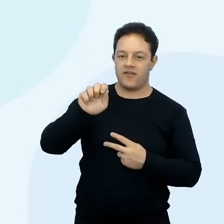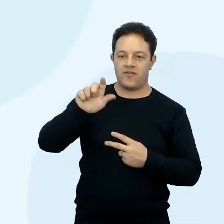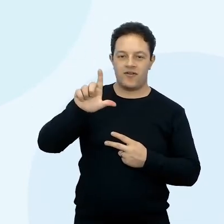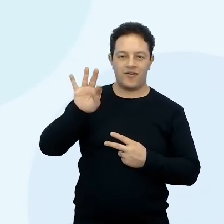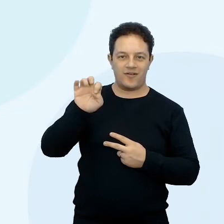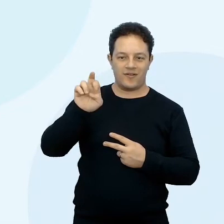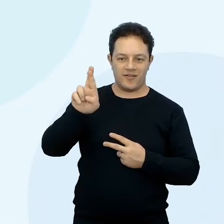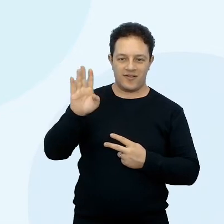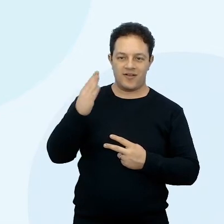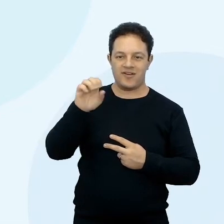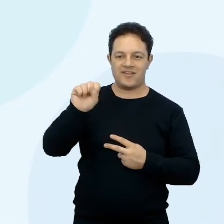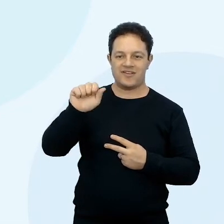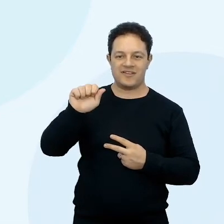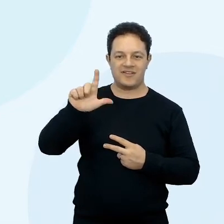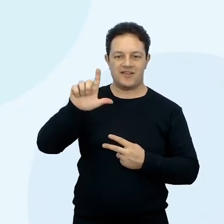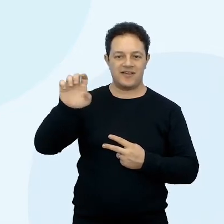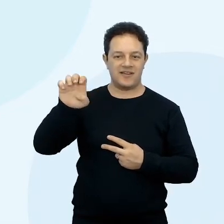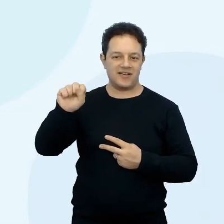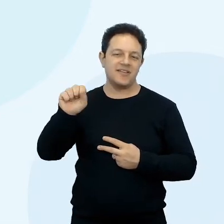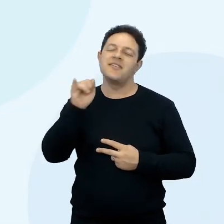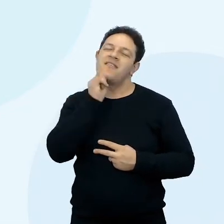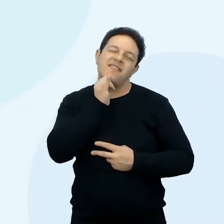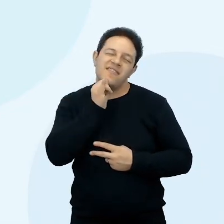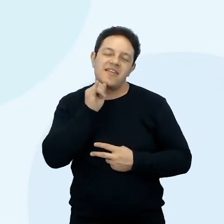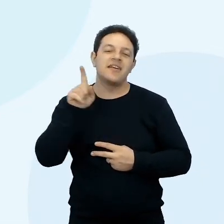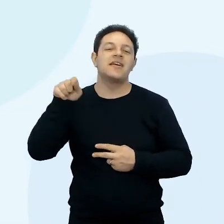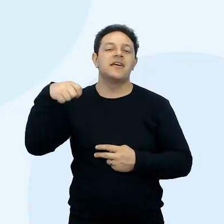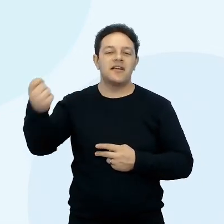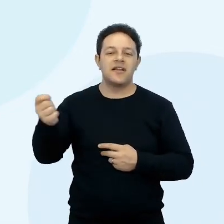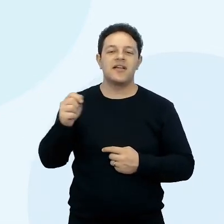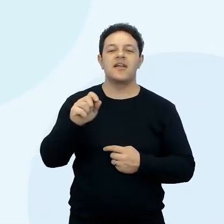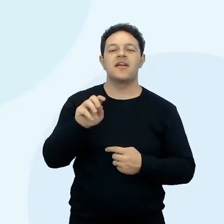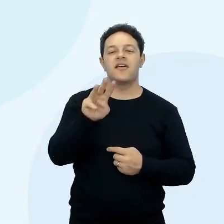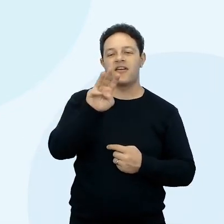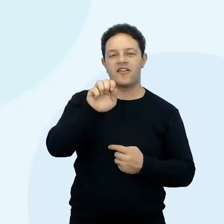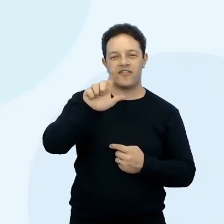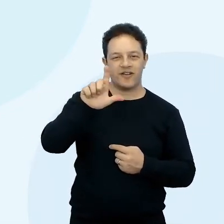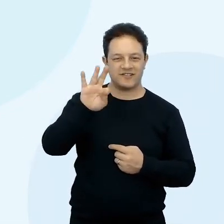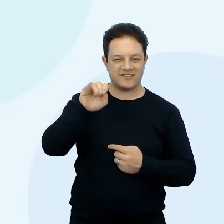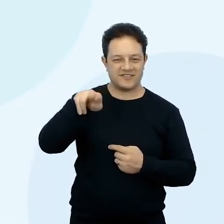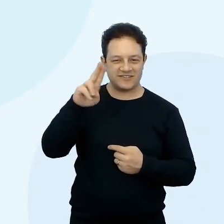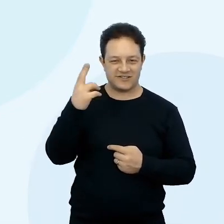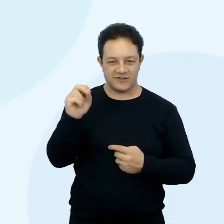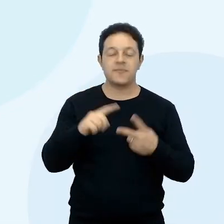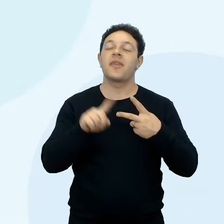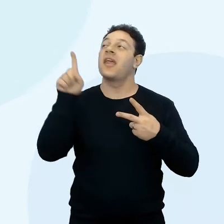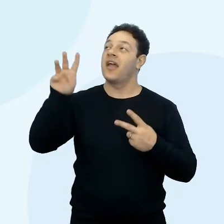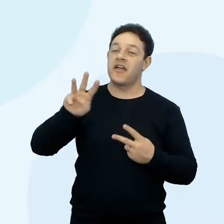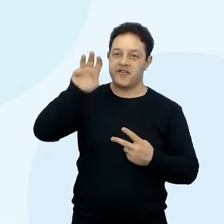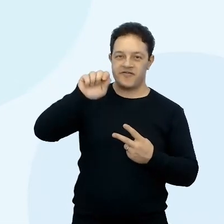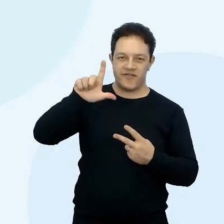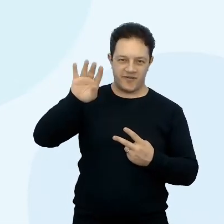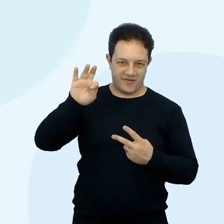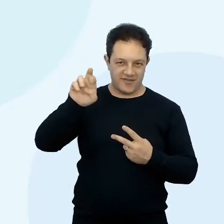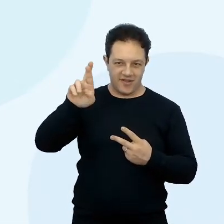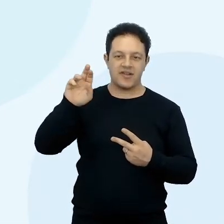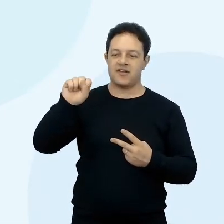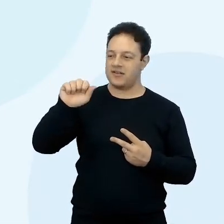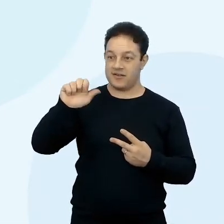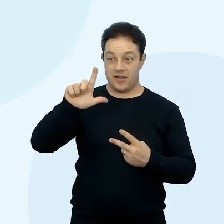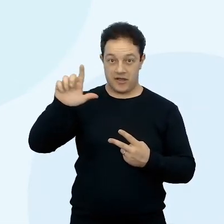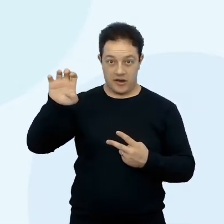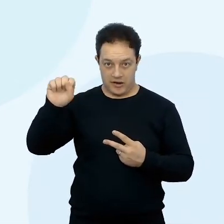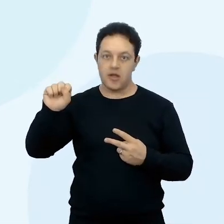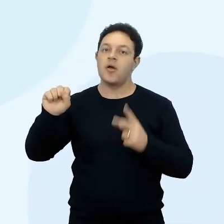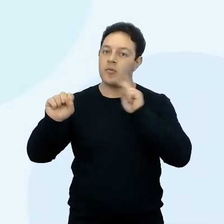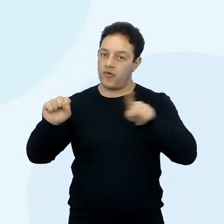chamado de Valtinho, né? O Walter Salles, né? O Walter Salles ele é conhecido, eu sou muito